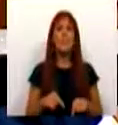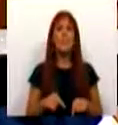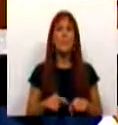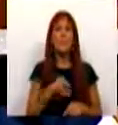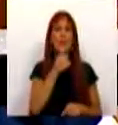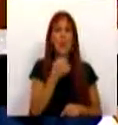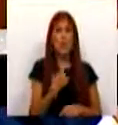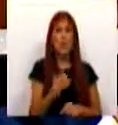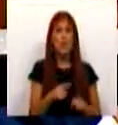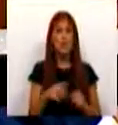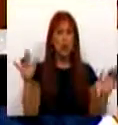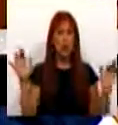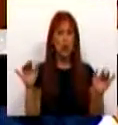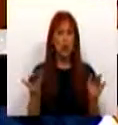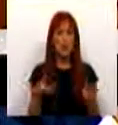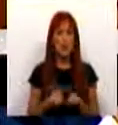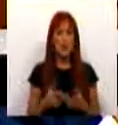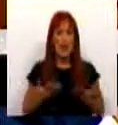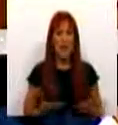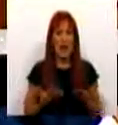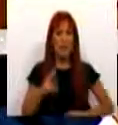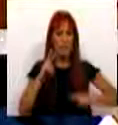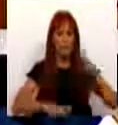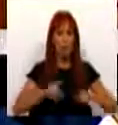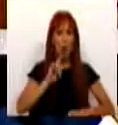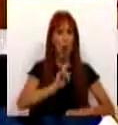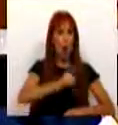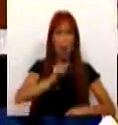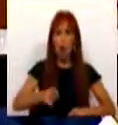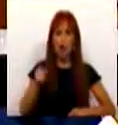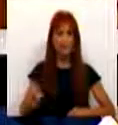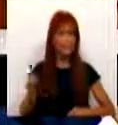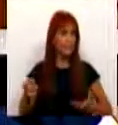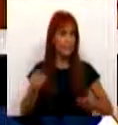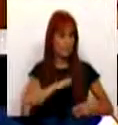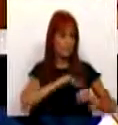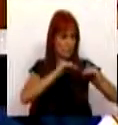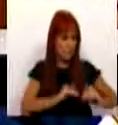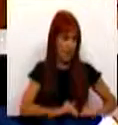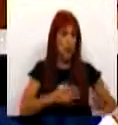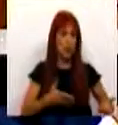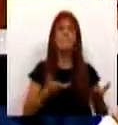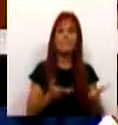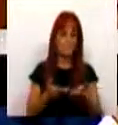uma medida de redução da carga fiscal daqueles que têm menos rendimentos